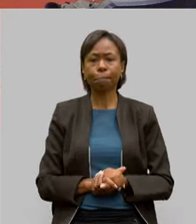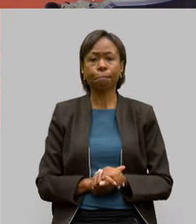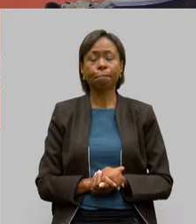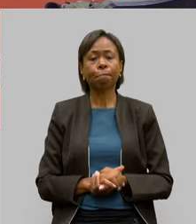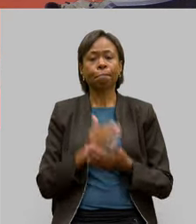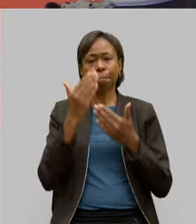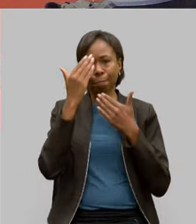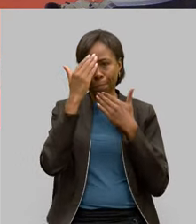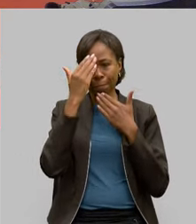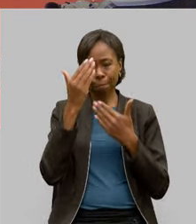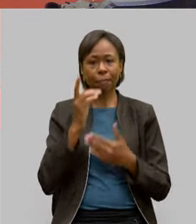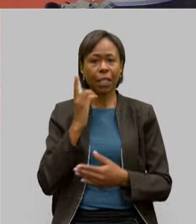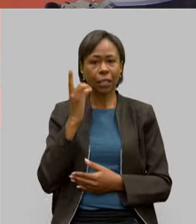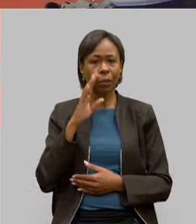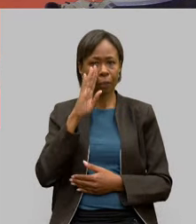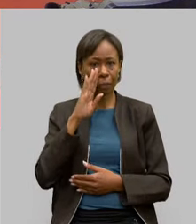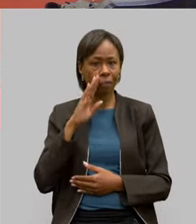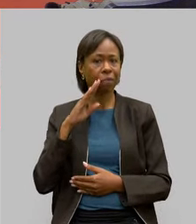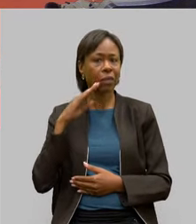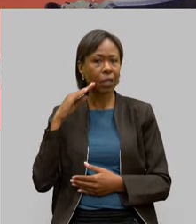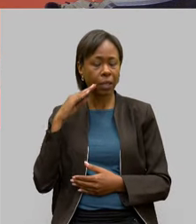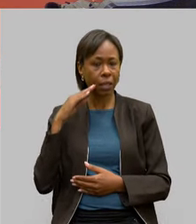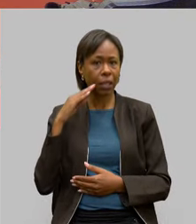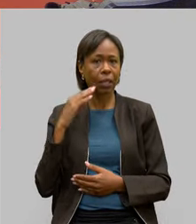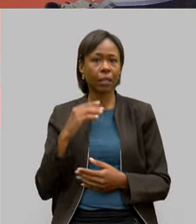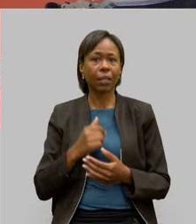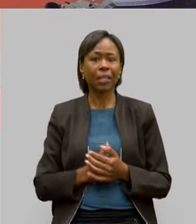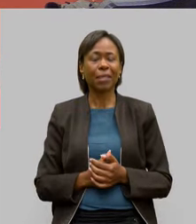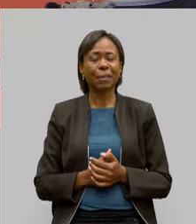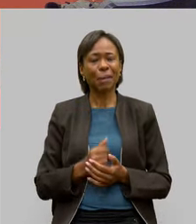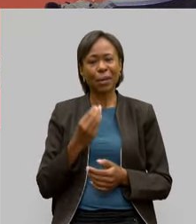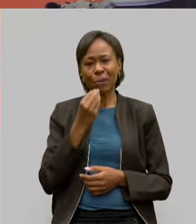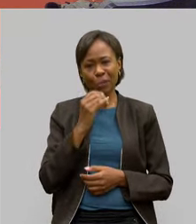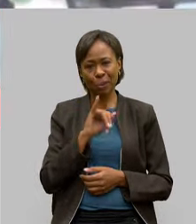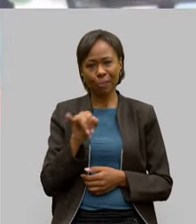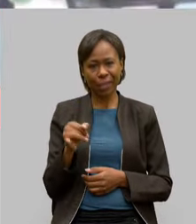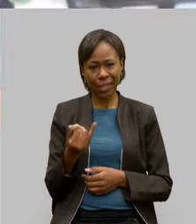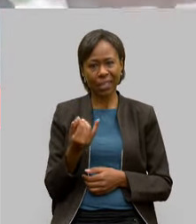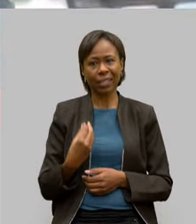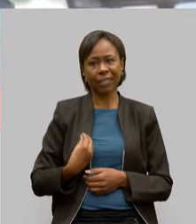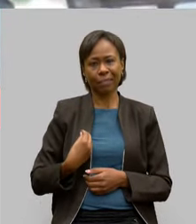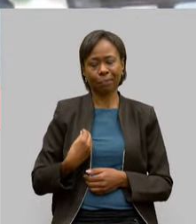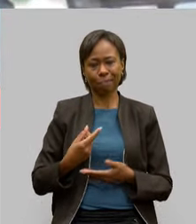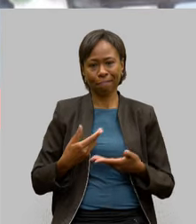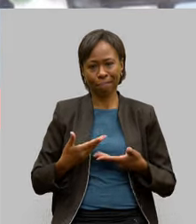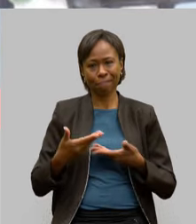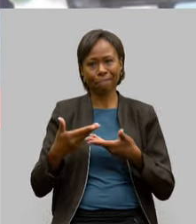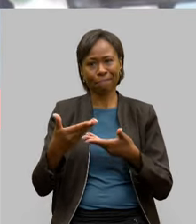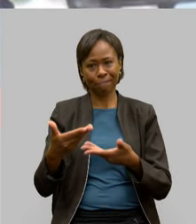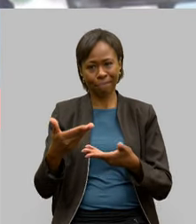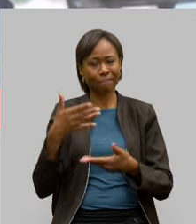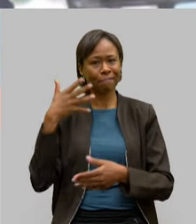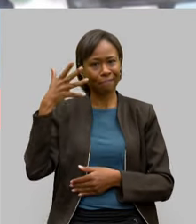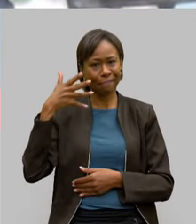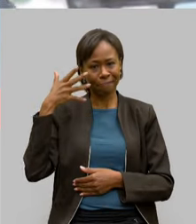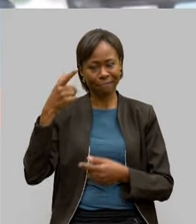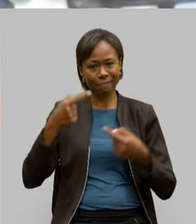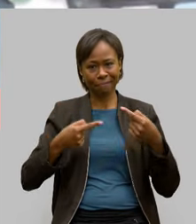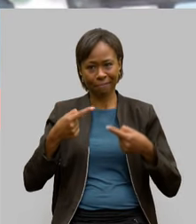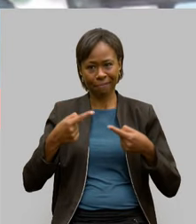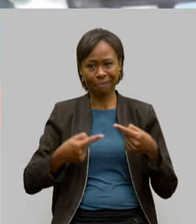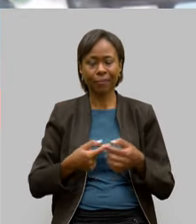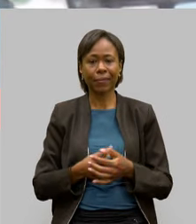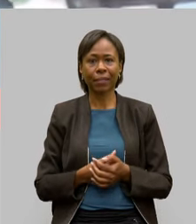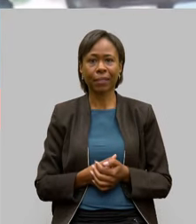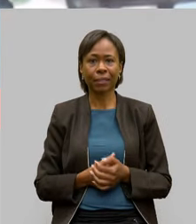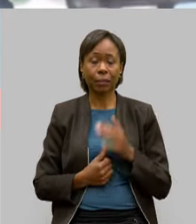agradecer a deputada Beatriz Cerqueira e a angat pela oportunidade de participar deste importante debate bom falando